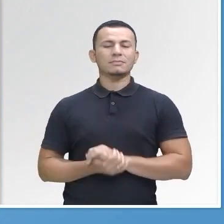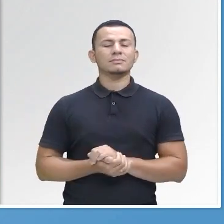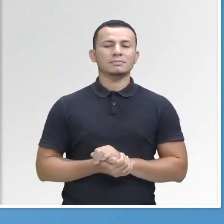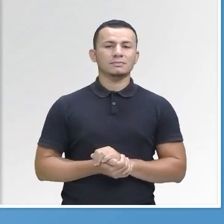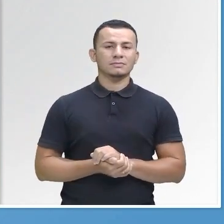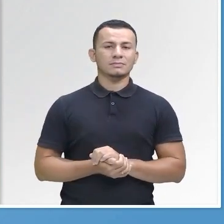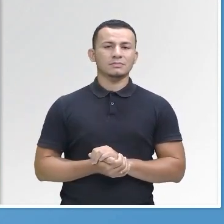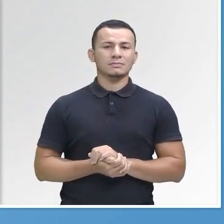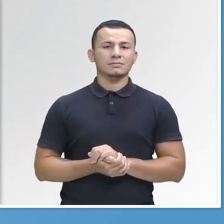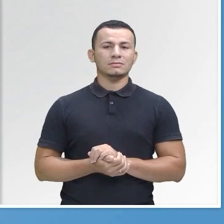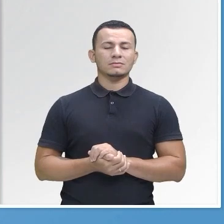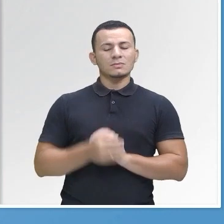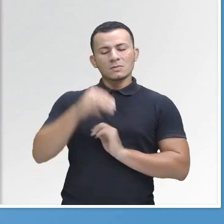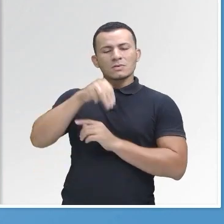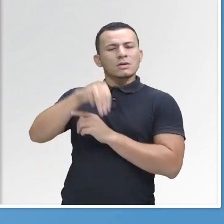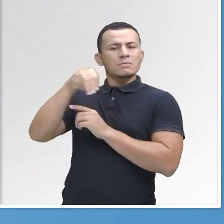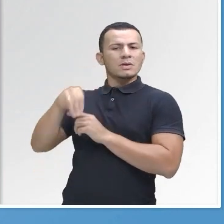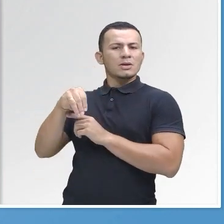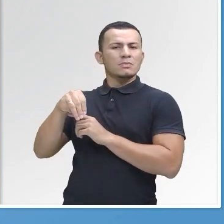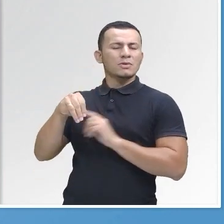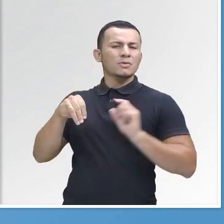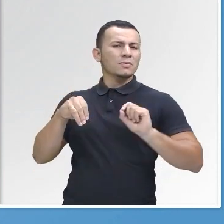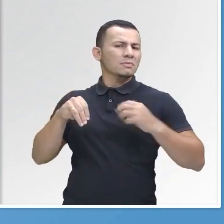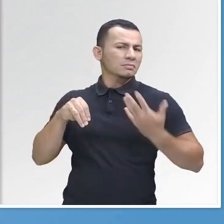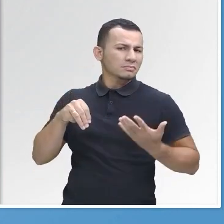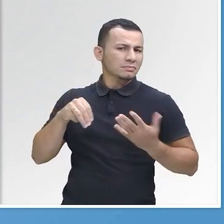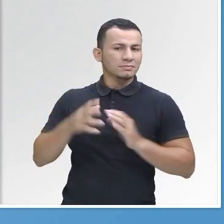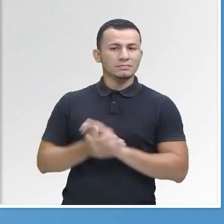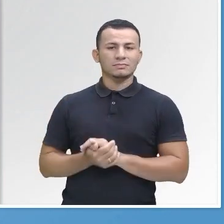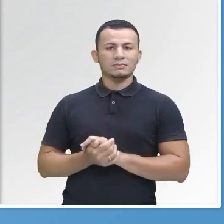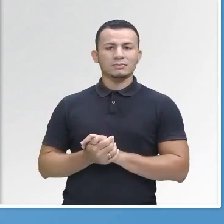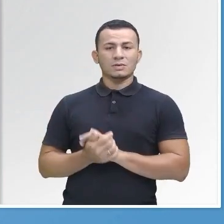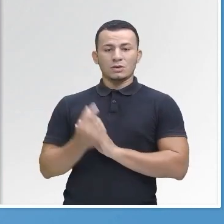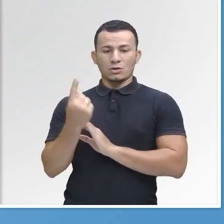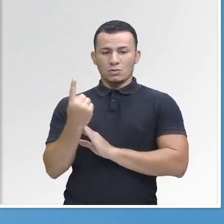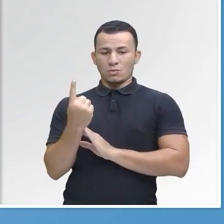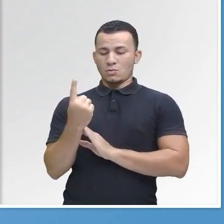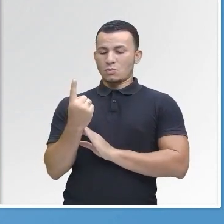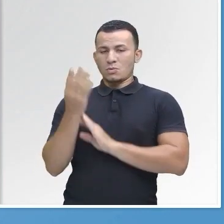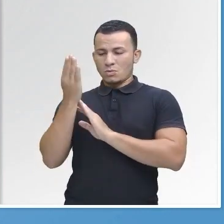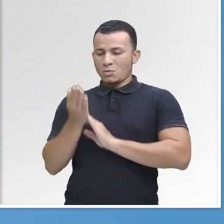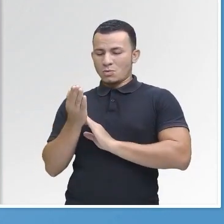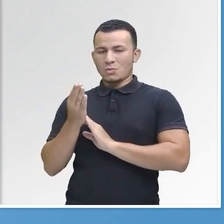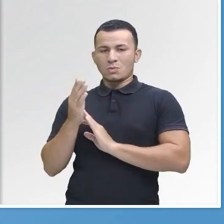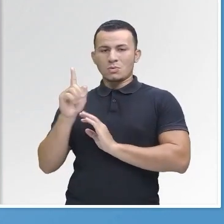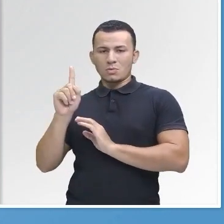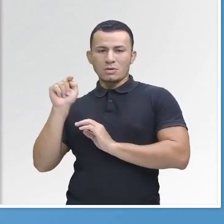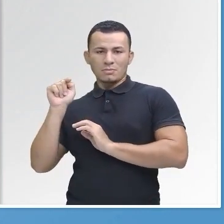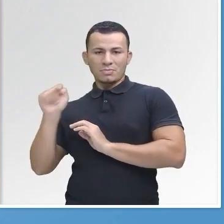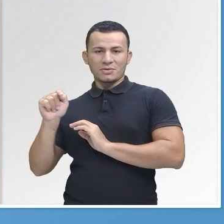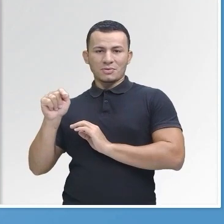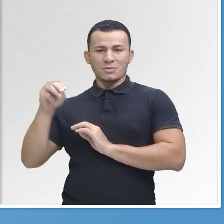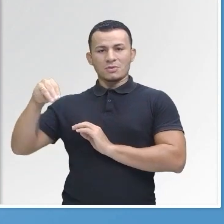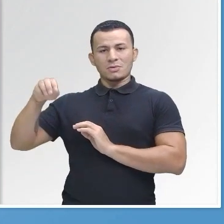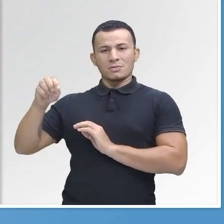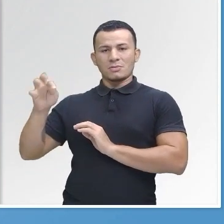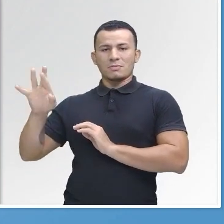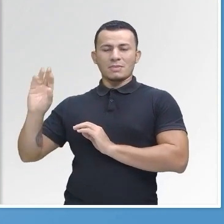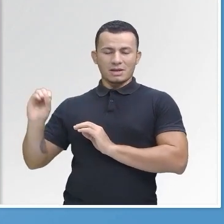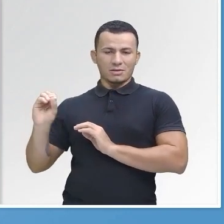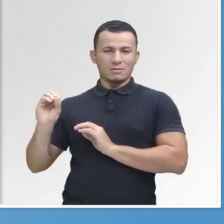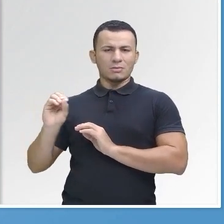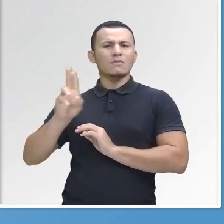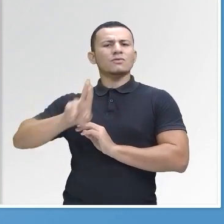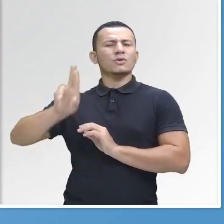é 1 milímetro? 1 milímetro é 1 milésimo de metro, tá certo? Isso eu utilizei o